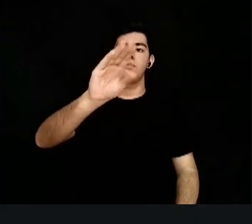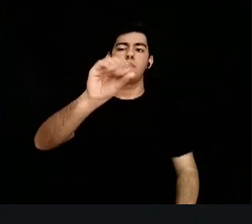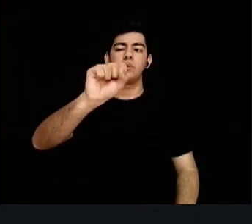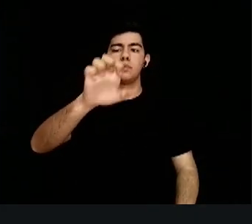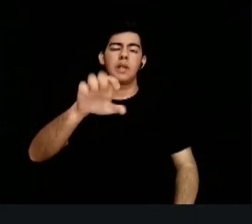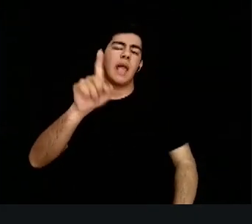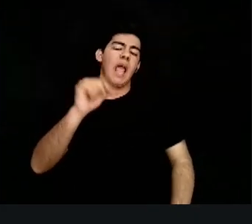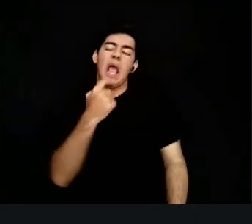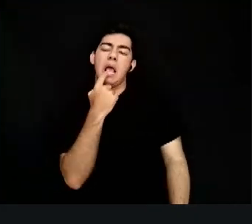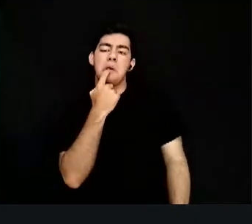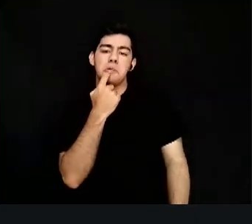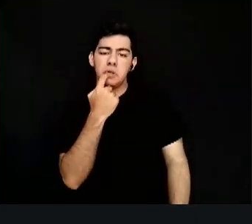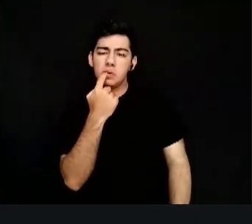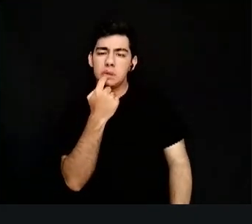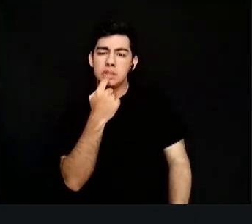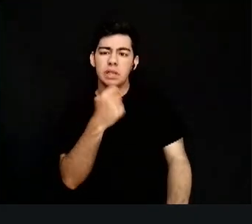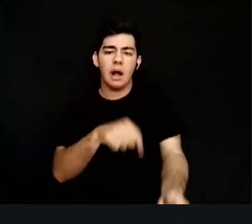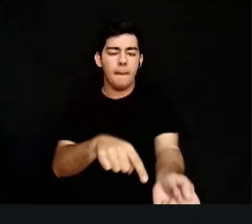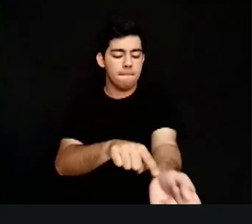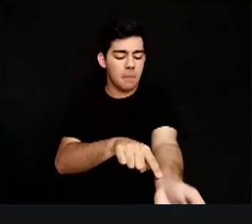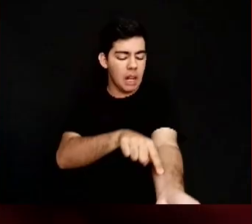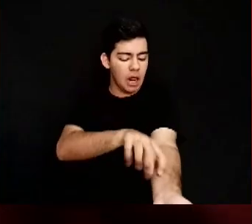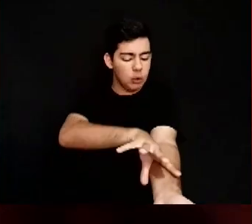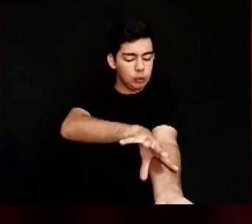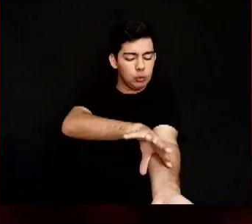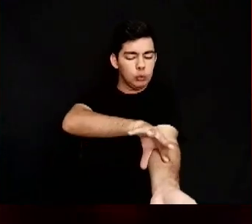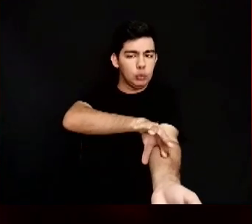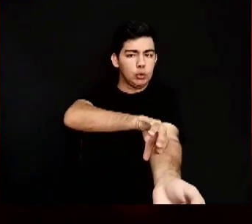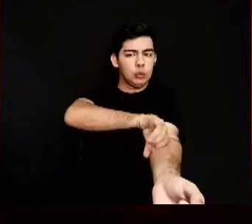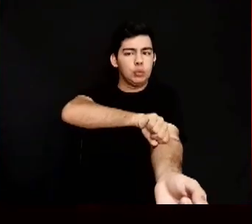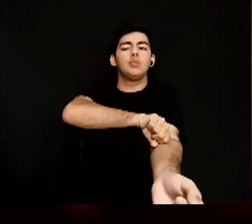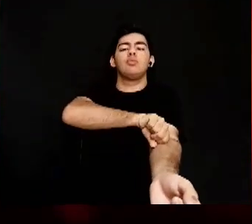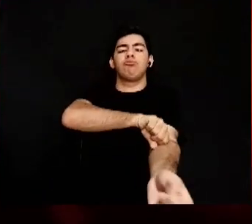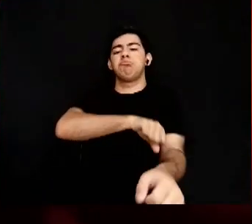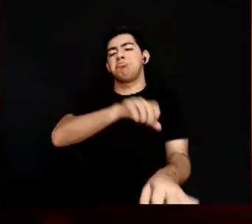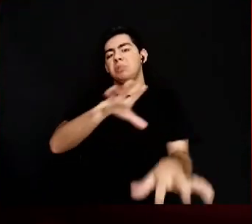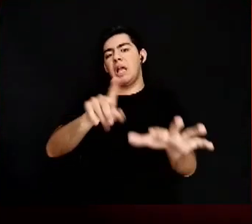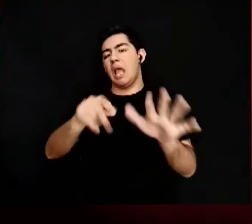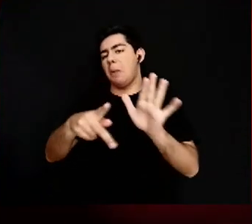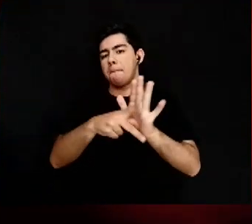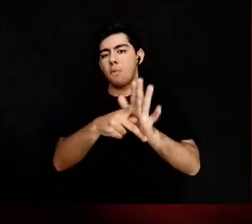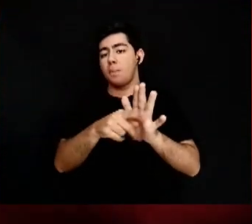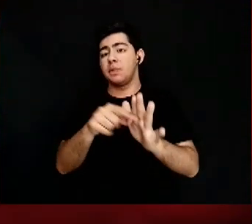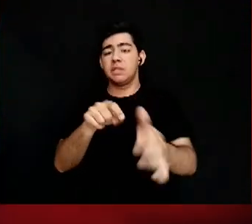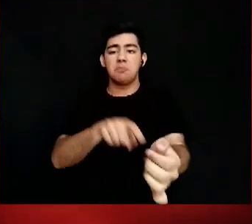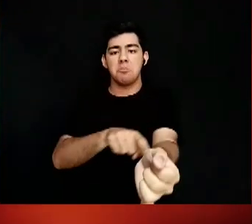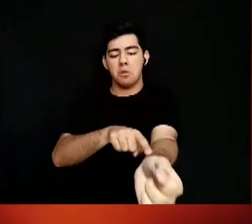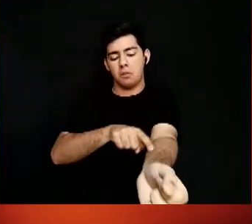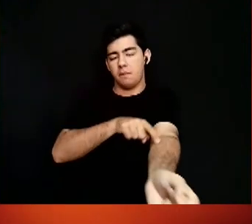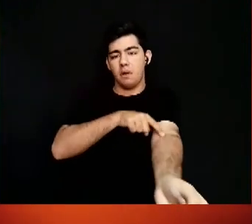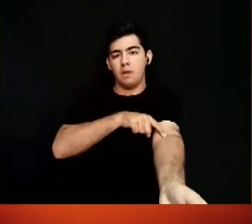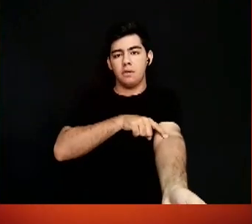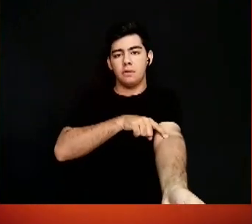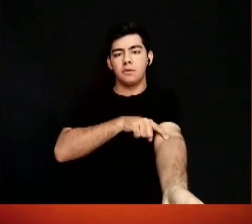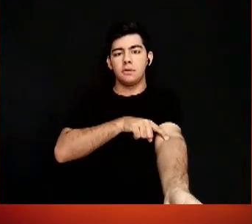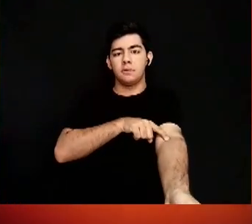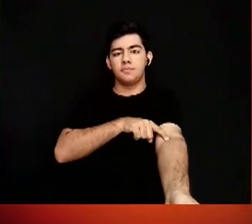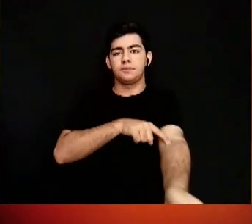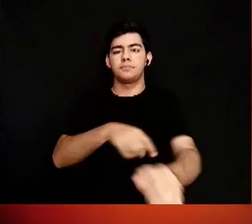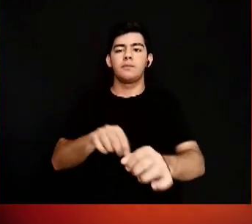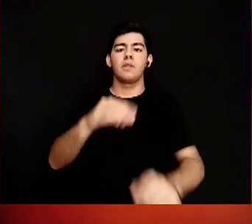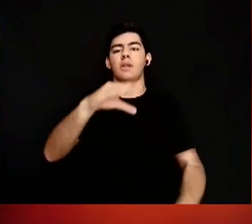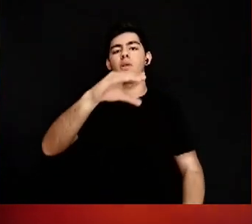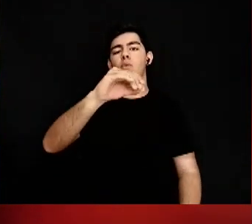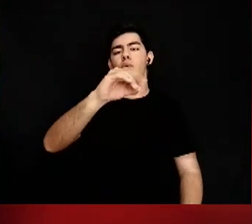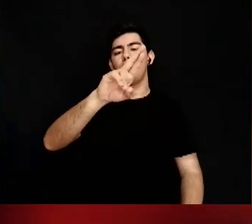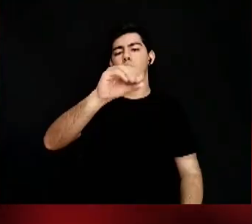é a formação de um coágulo dentro de um vaso sanguíneo, né? Isso pode ser uma trombose de uma artéria, né? Por exemplo, as